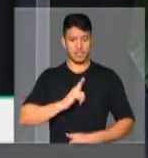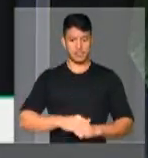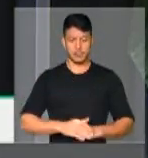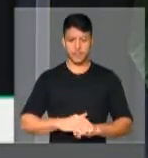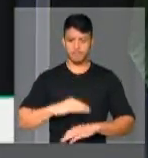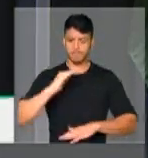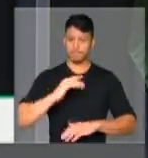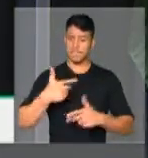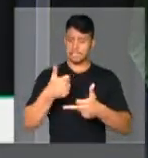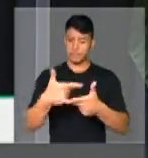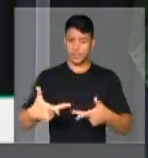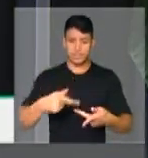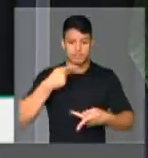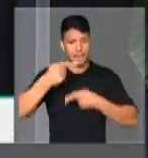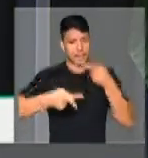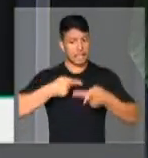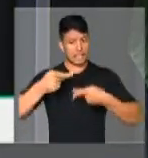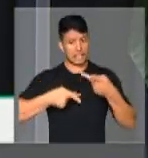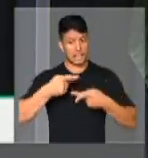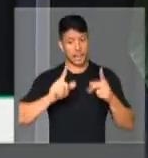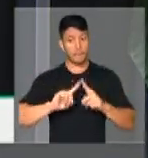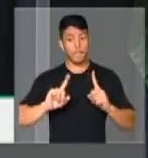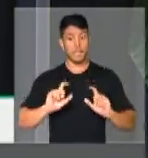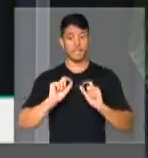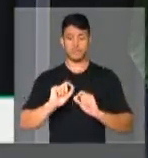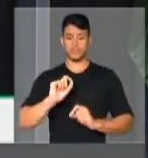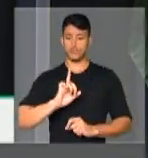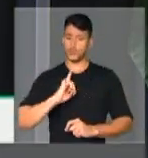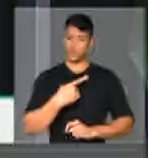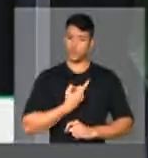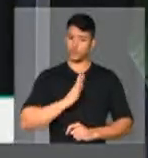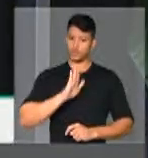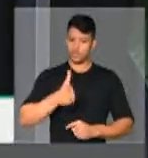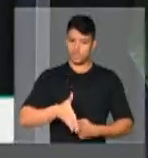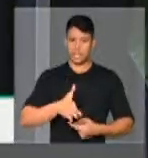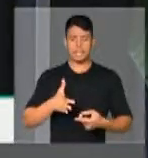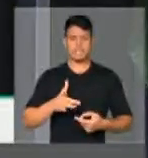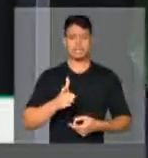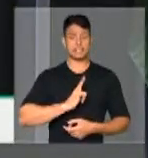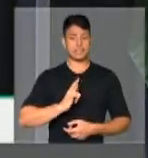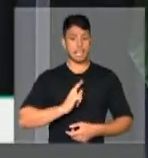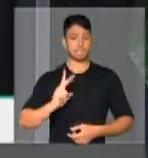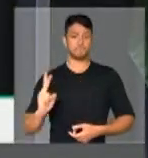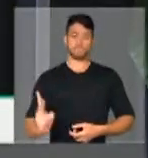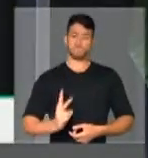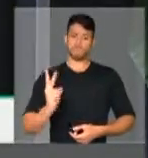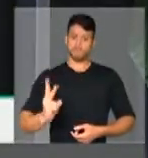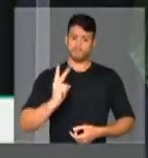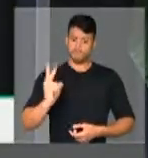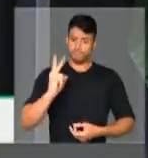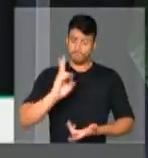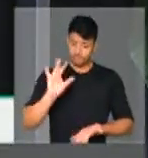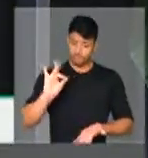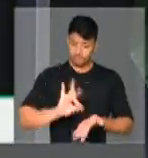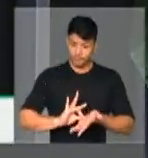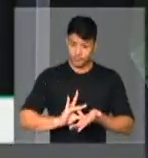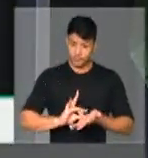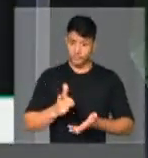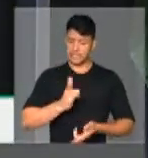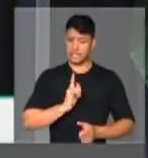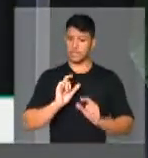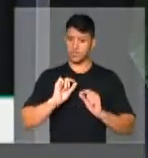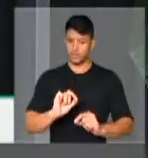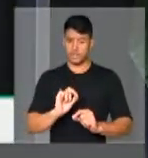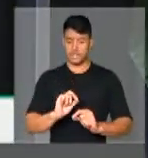que praticamos. Portanto, ainda que haja, inegavelmente, uma vitória eleitoral, isso exige das esquerdas